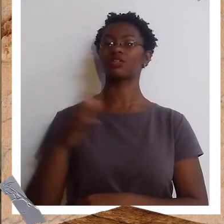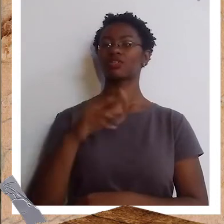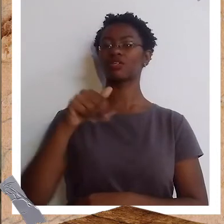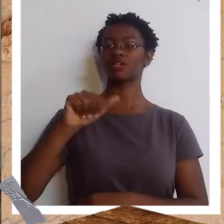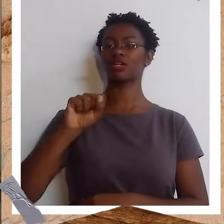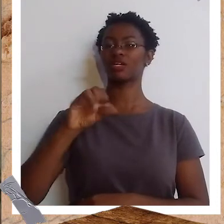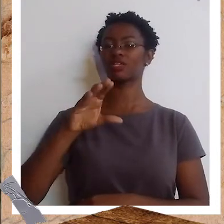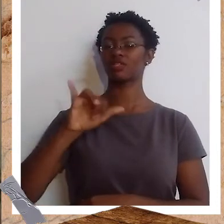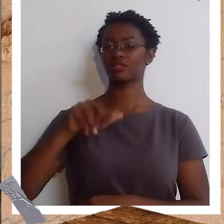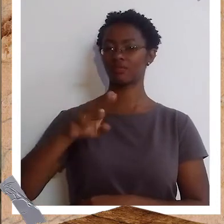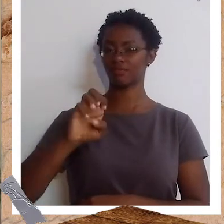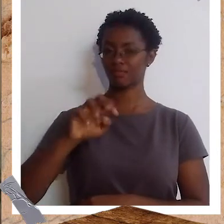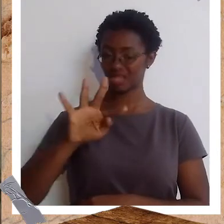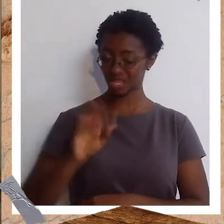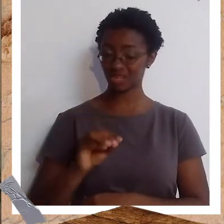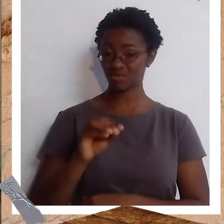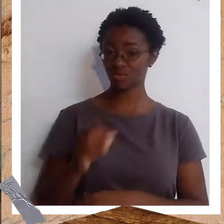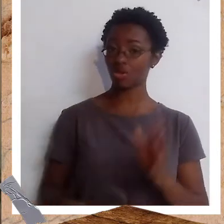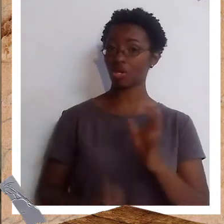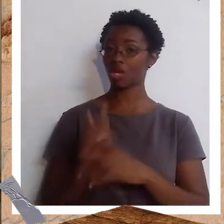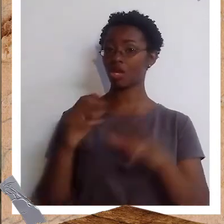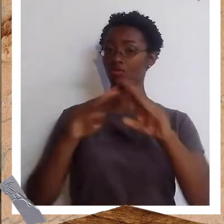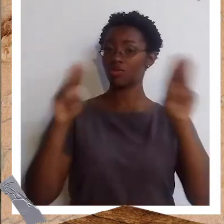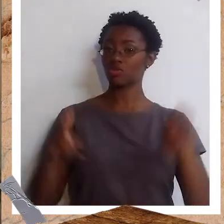museu que foi paulatinamente, né,